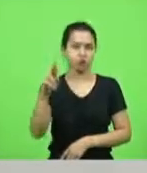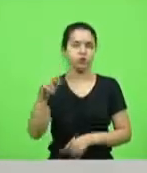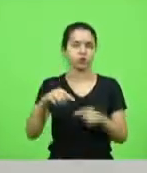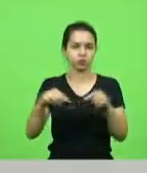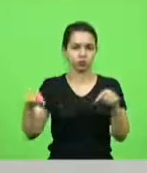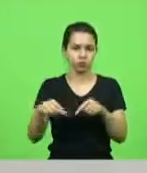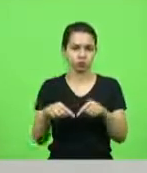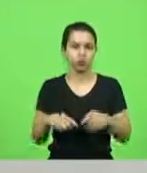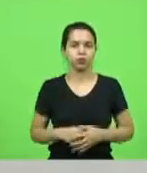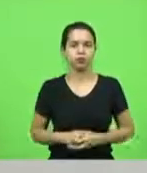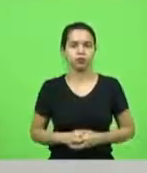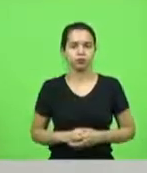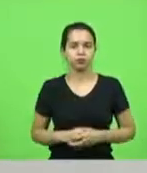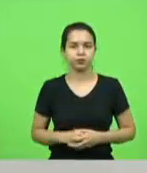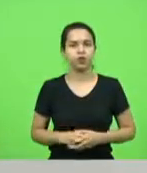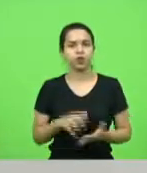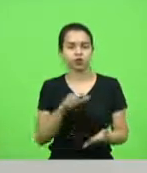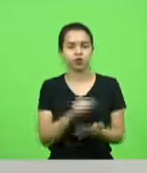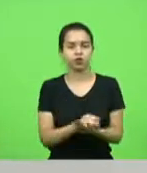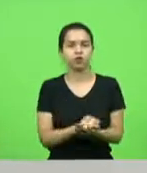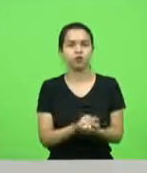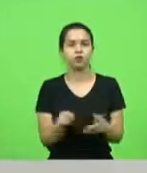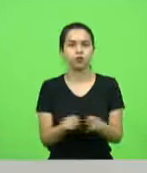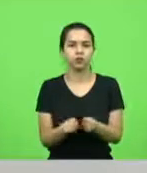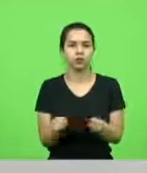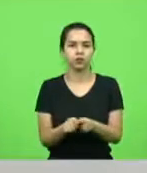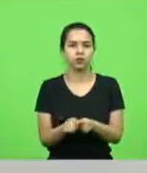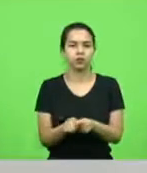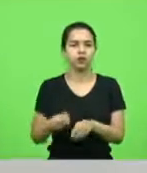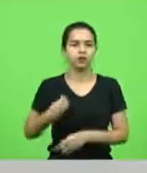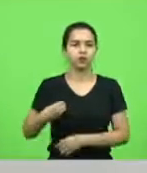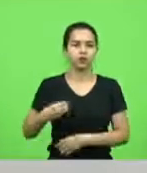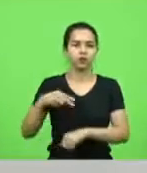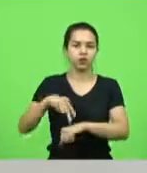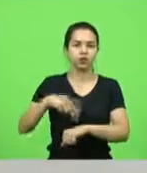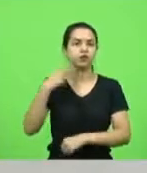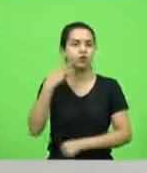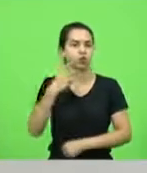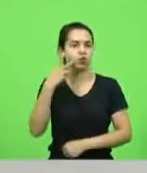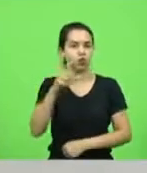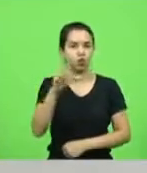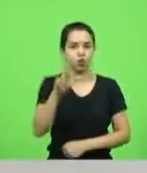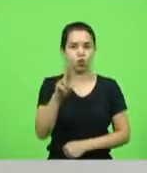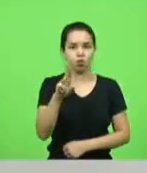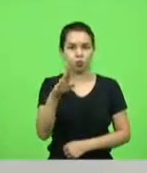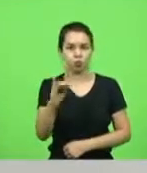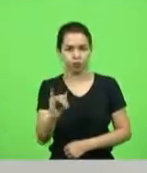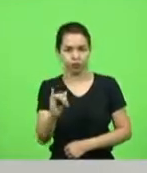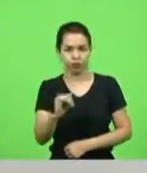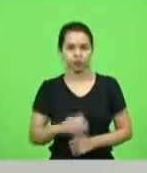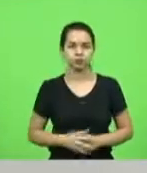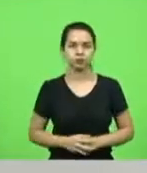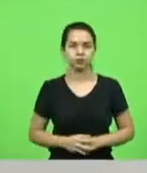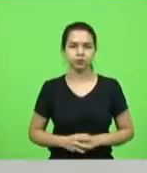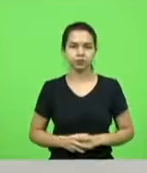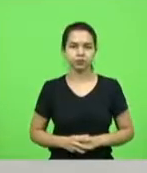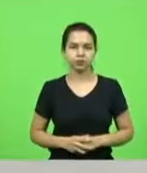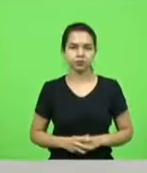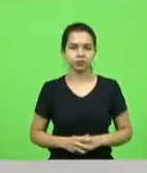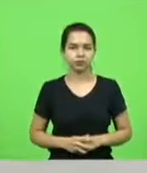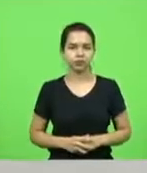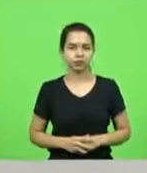e registrar também a presença da vereadora Lu Bittencourt ao sol de